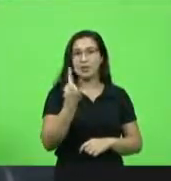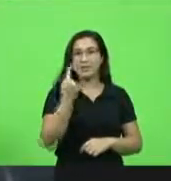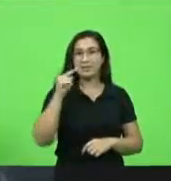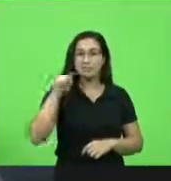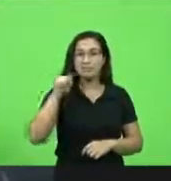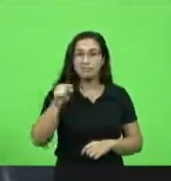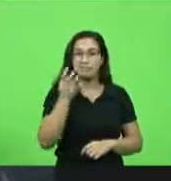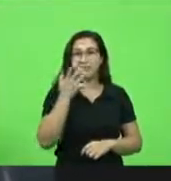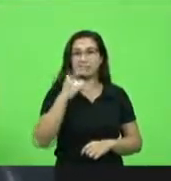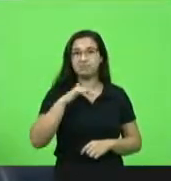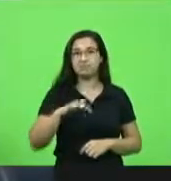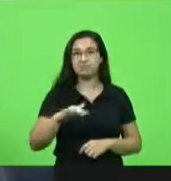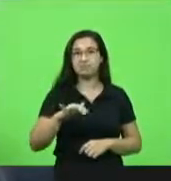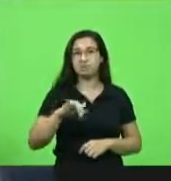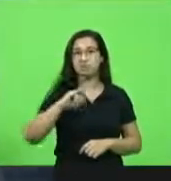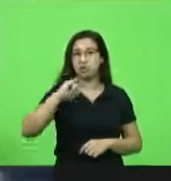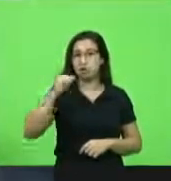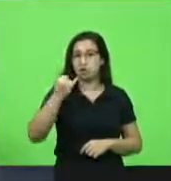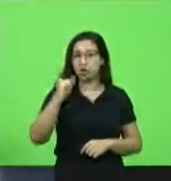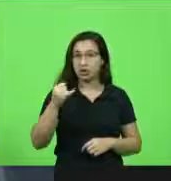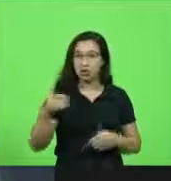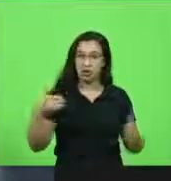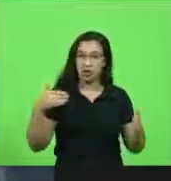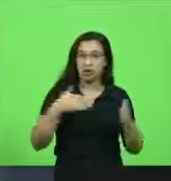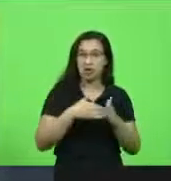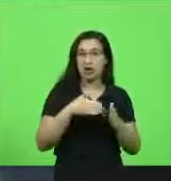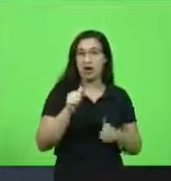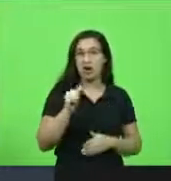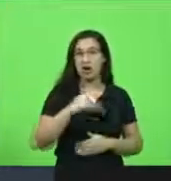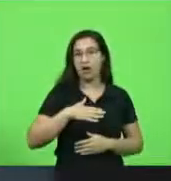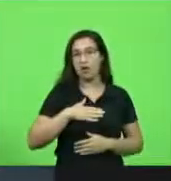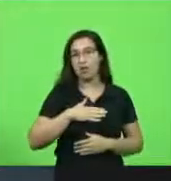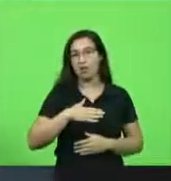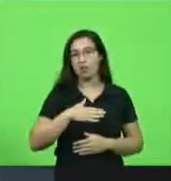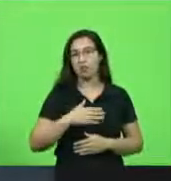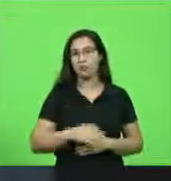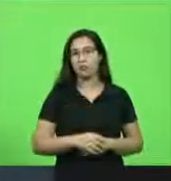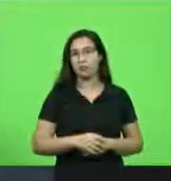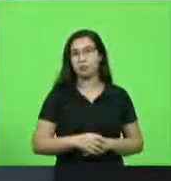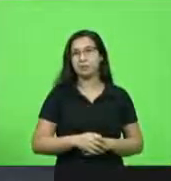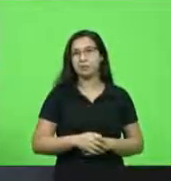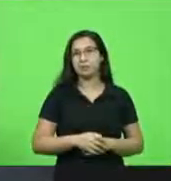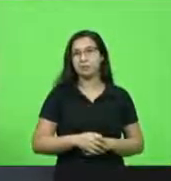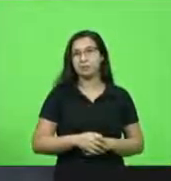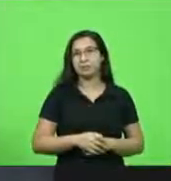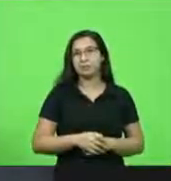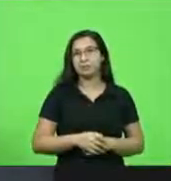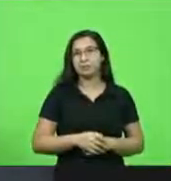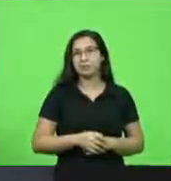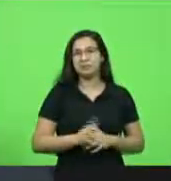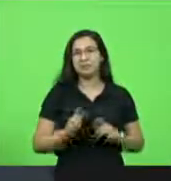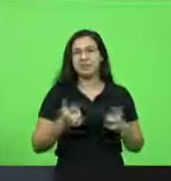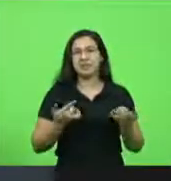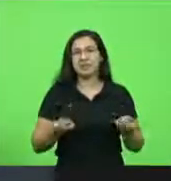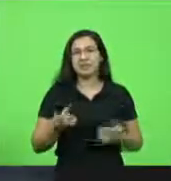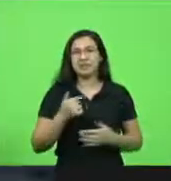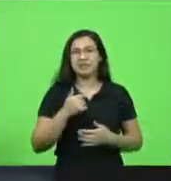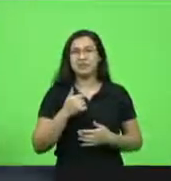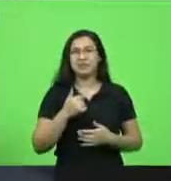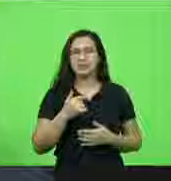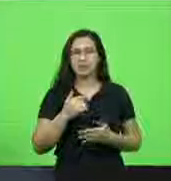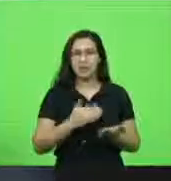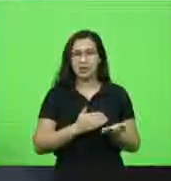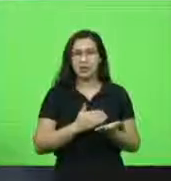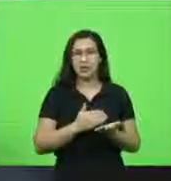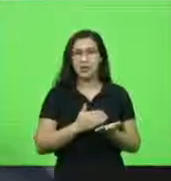a agosto nos registros policiais de estupros em Santa Catarina. Então, quando a gente começou